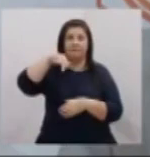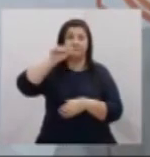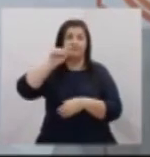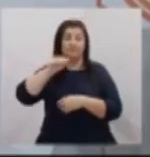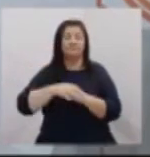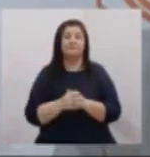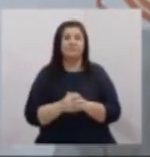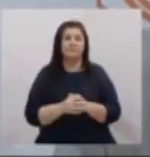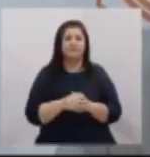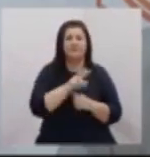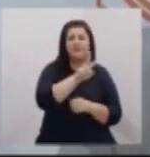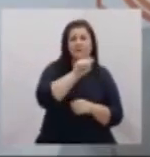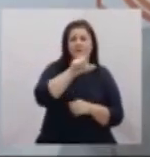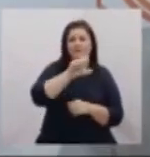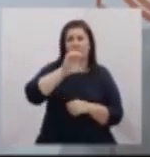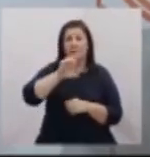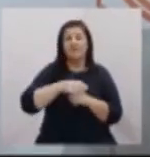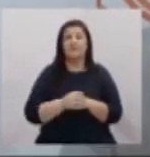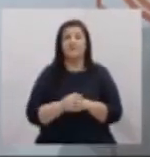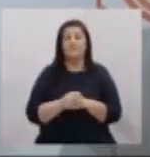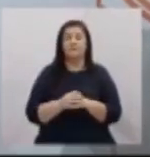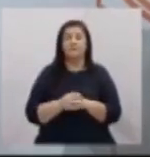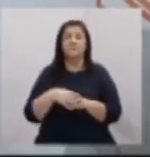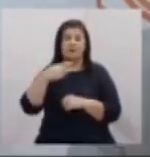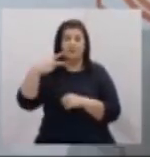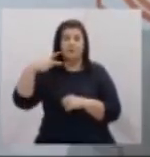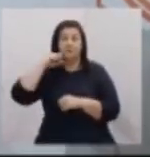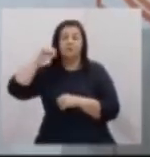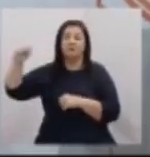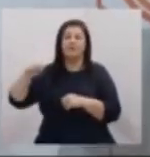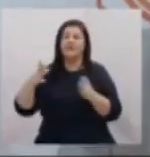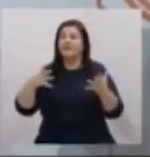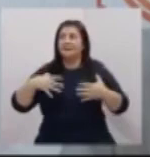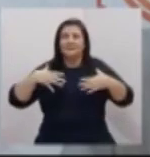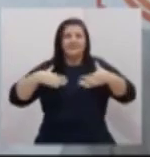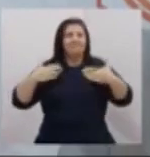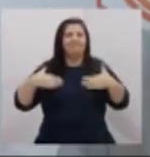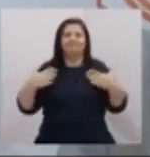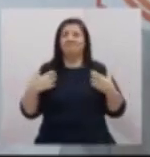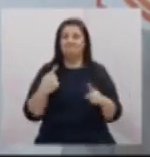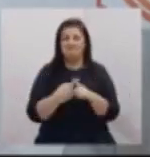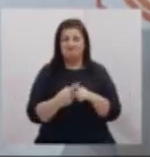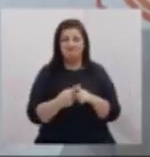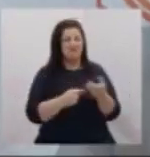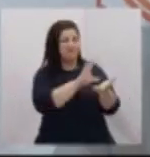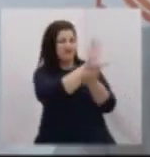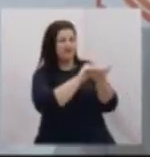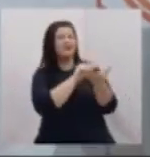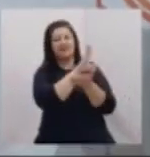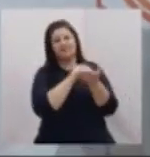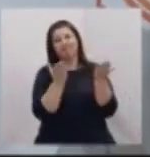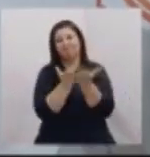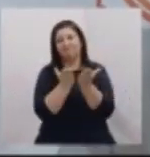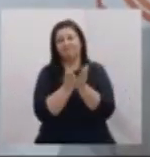Vale, no Desafio Jovem Ebenezer no 22 de abril, isso só nos traz alegria, porque a senhora é um exemplo de cristã e não